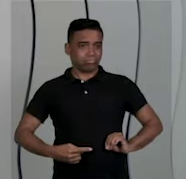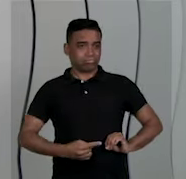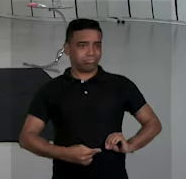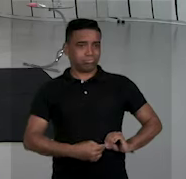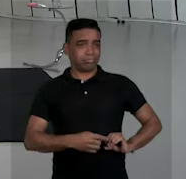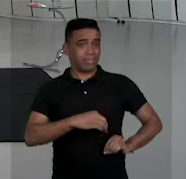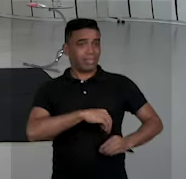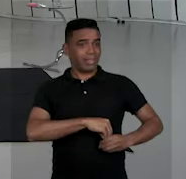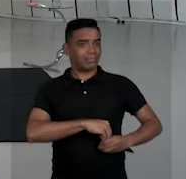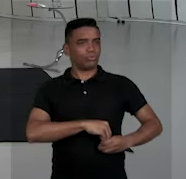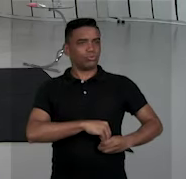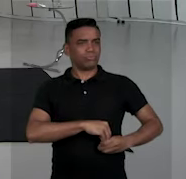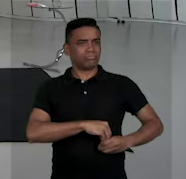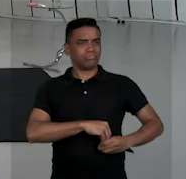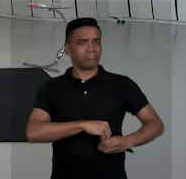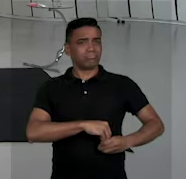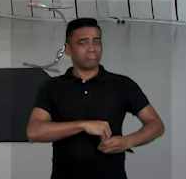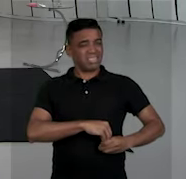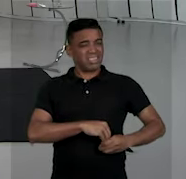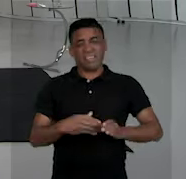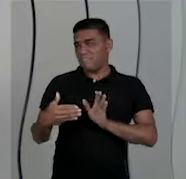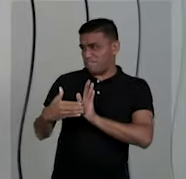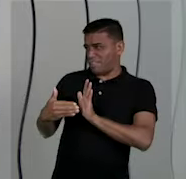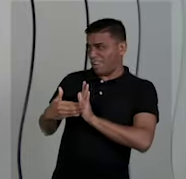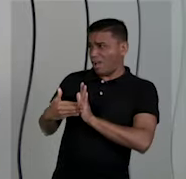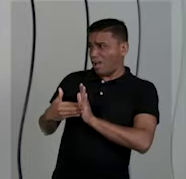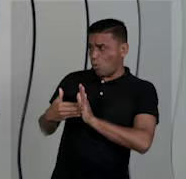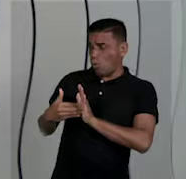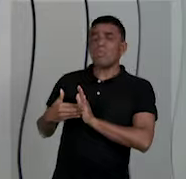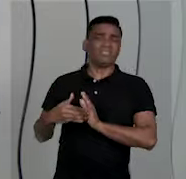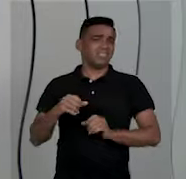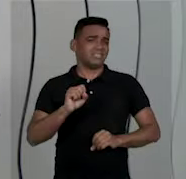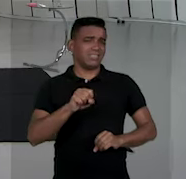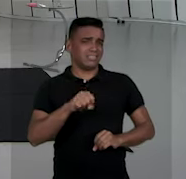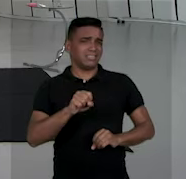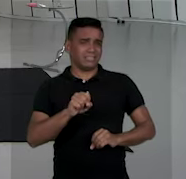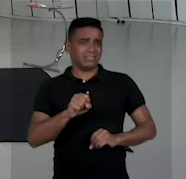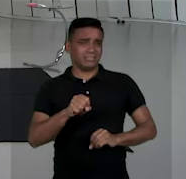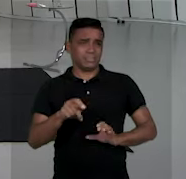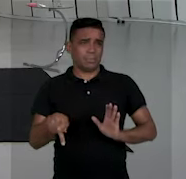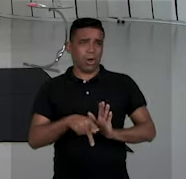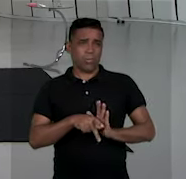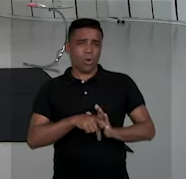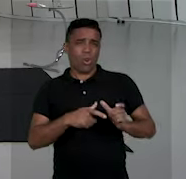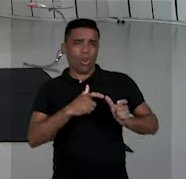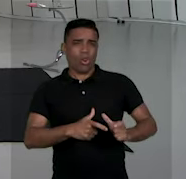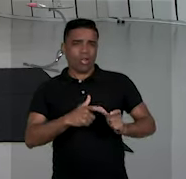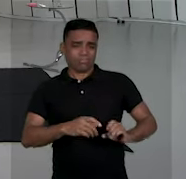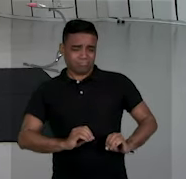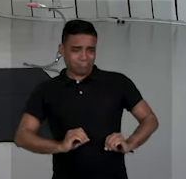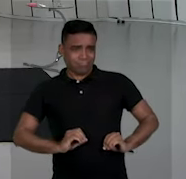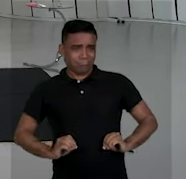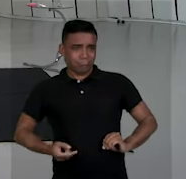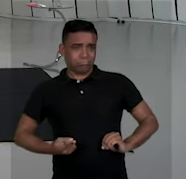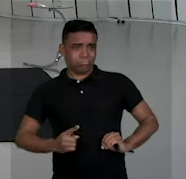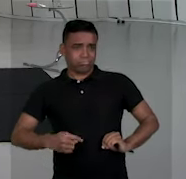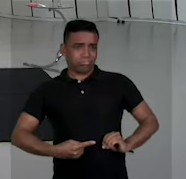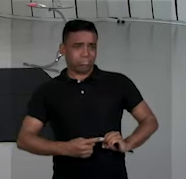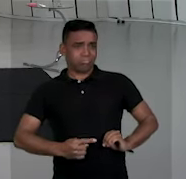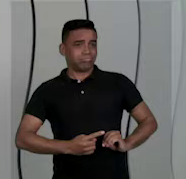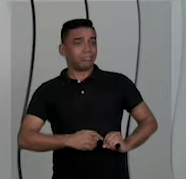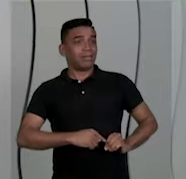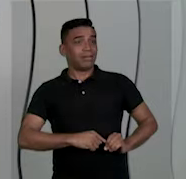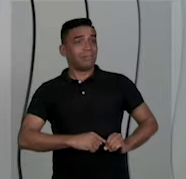no finalzinho mesmo, Flávio, ou mais para cima? Mais aqui mesmo, para a ampola. E aí depois ele vem viajando para